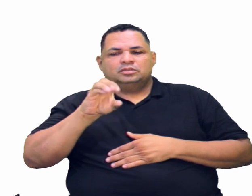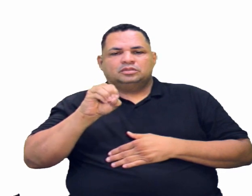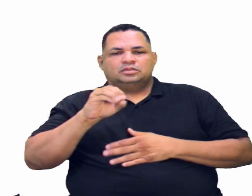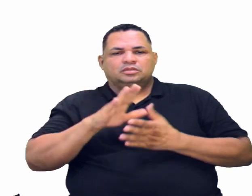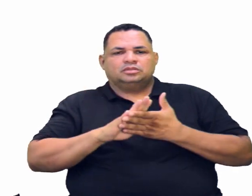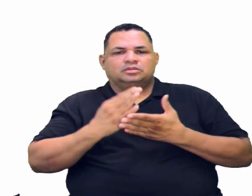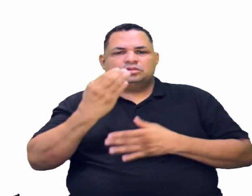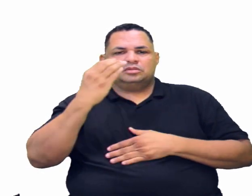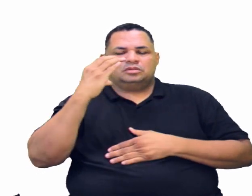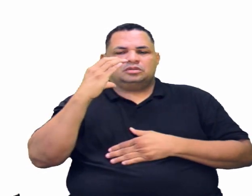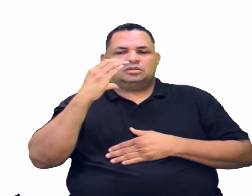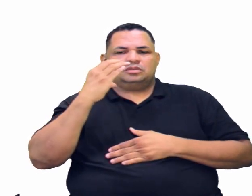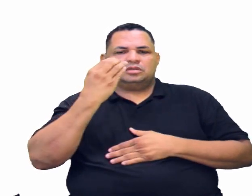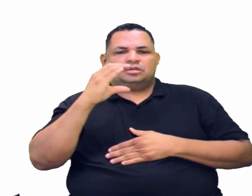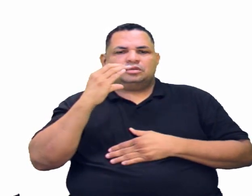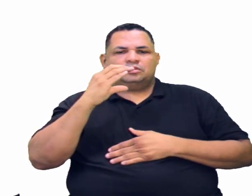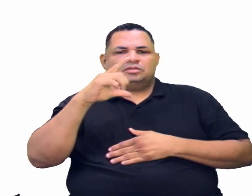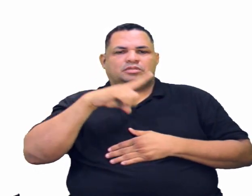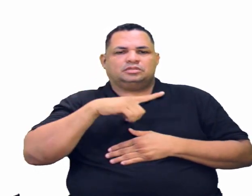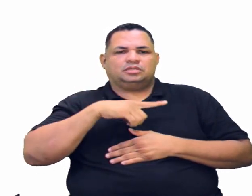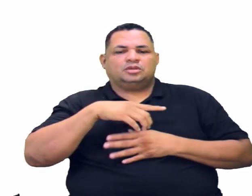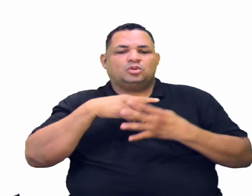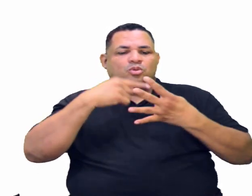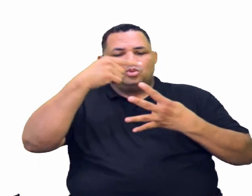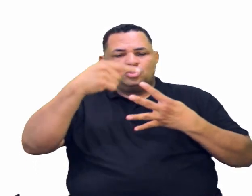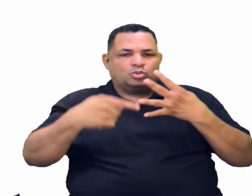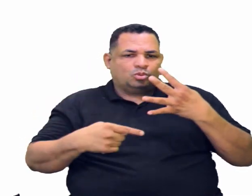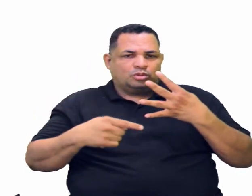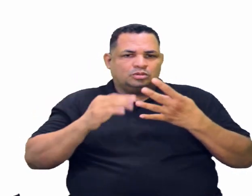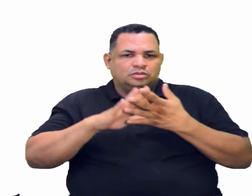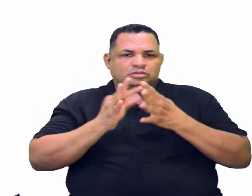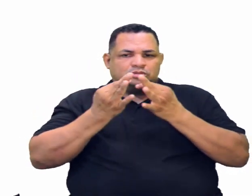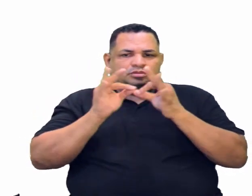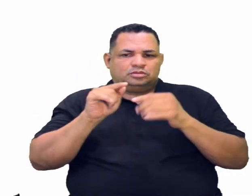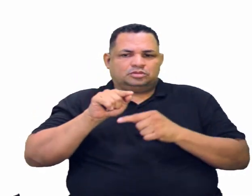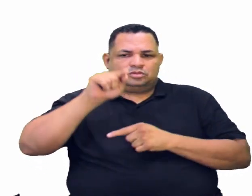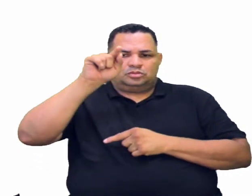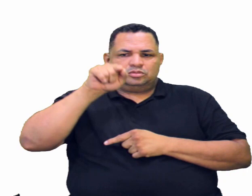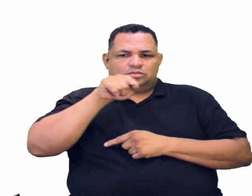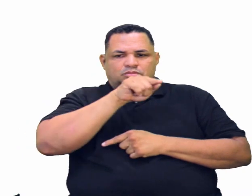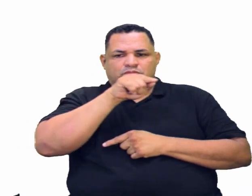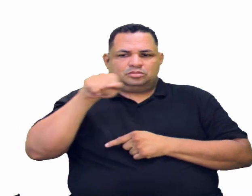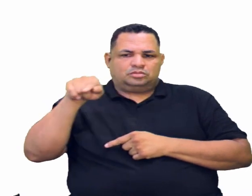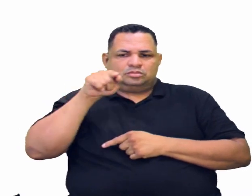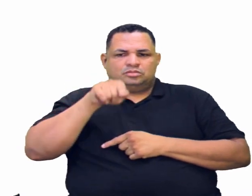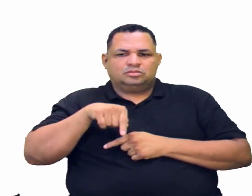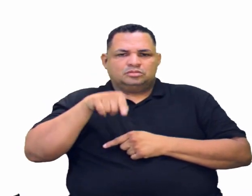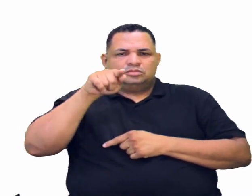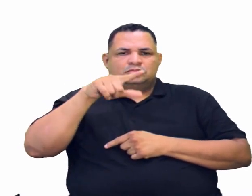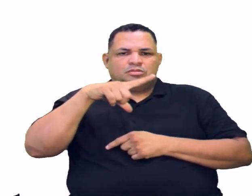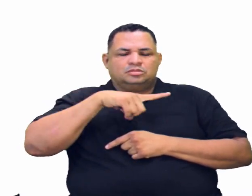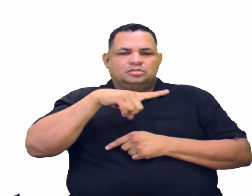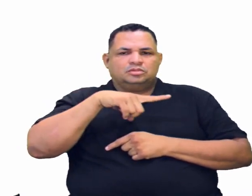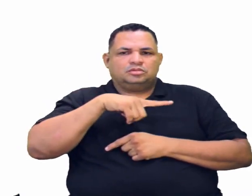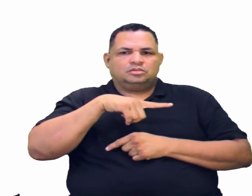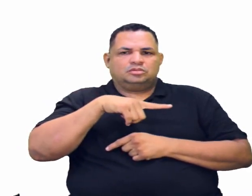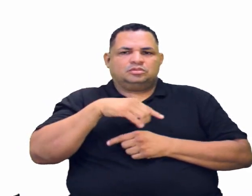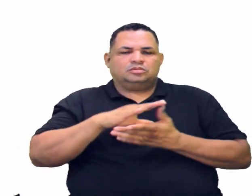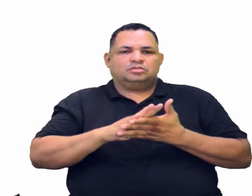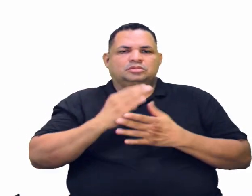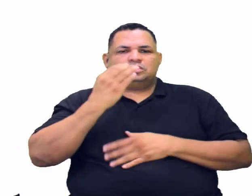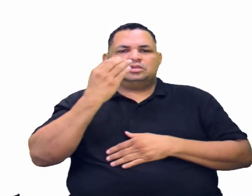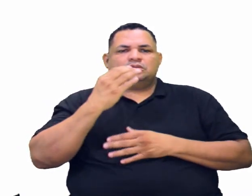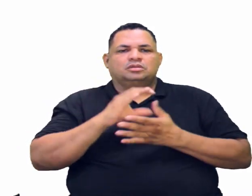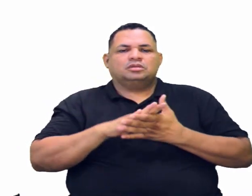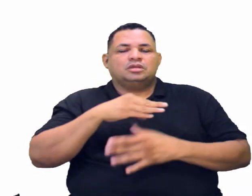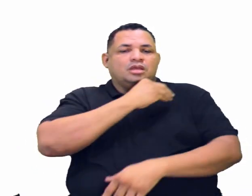faz quatro ligações do tipo simples. Quando nós temos essa configuração aqui, nós temos o que nós